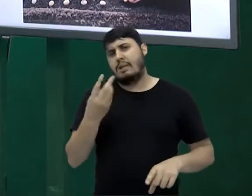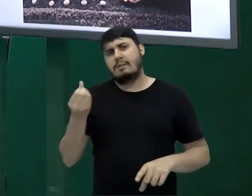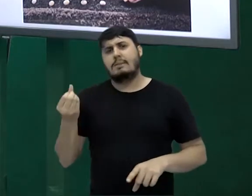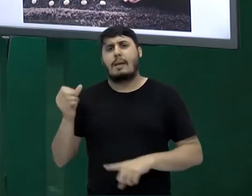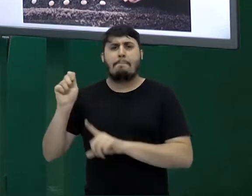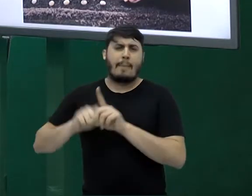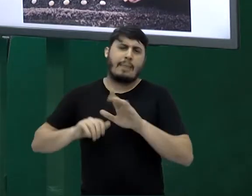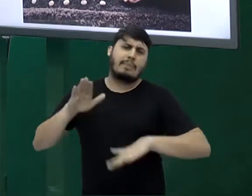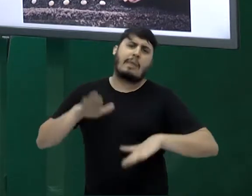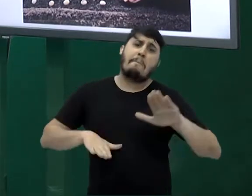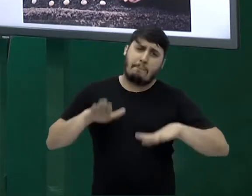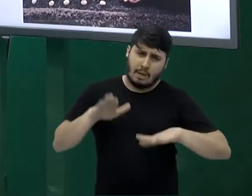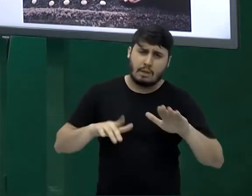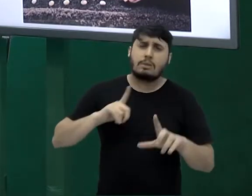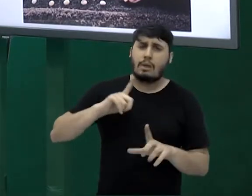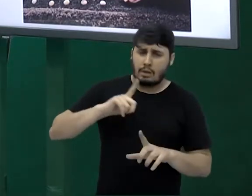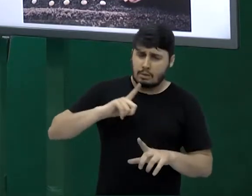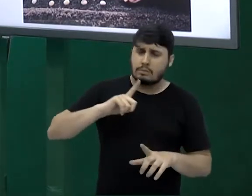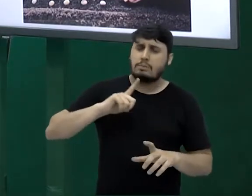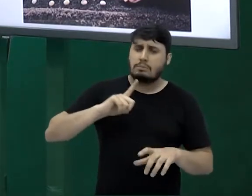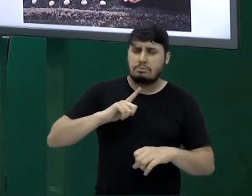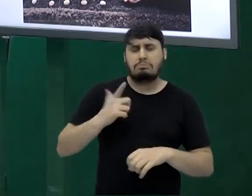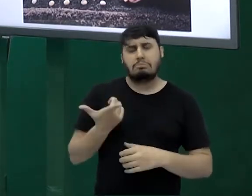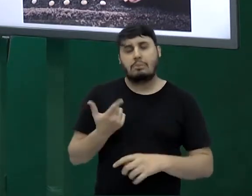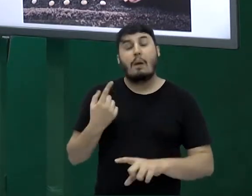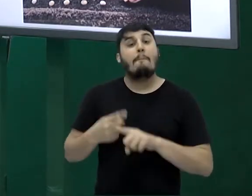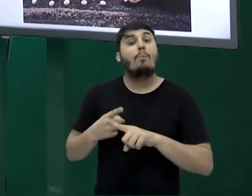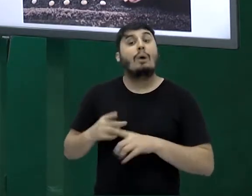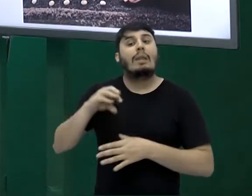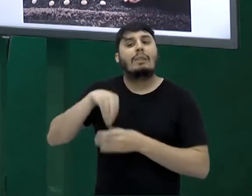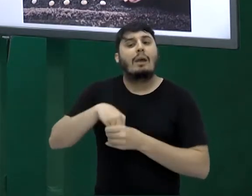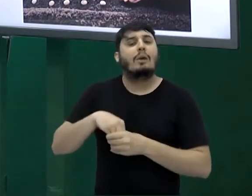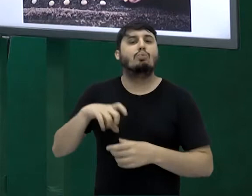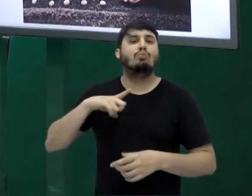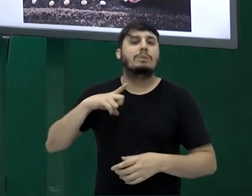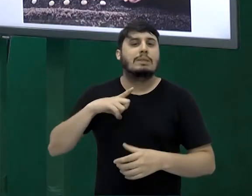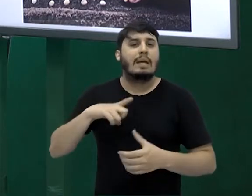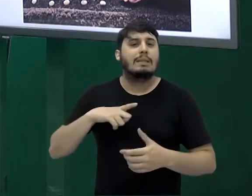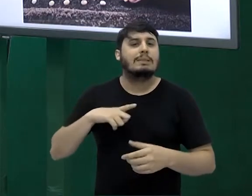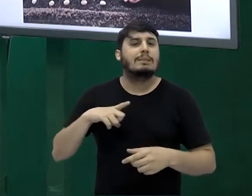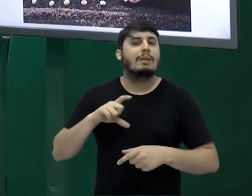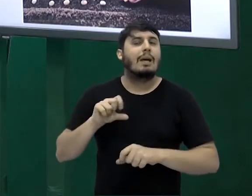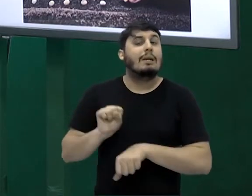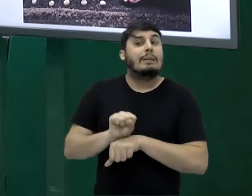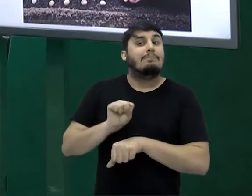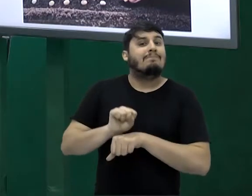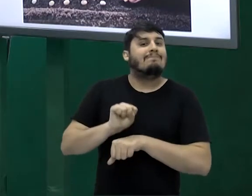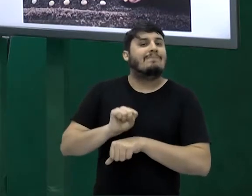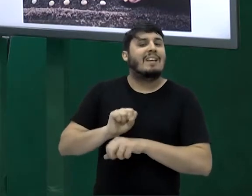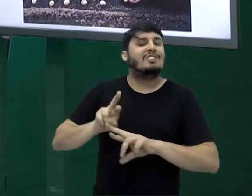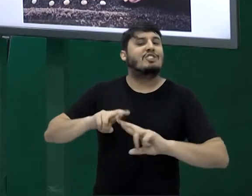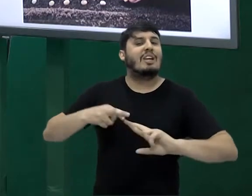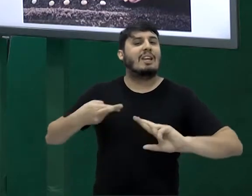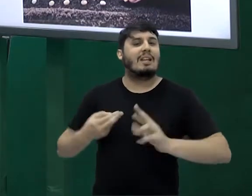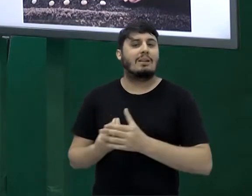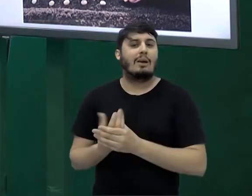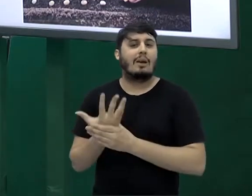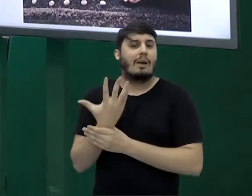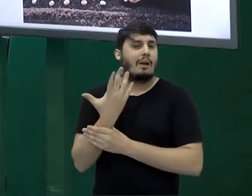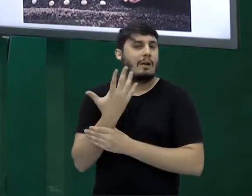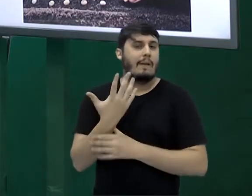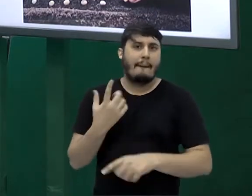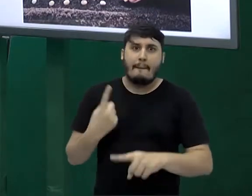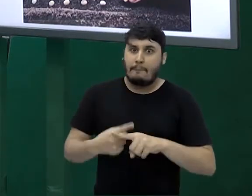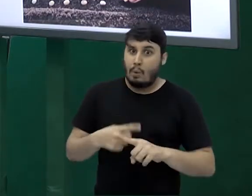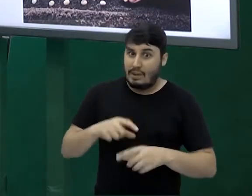dá para esperar tudo isso. E só espera tudo isso porque tem material nutritivo. A semente, ela não é só uma cápsula para levar